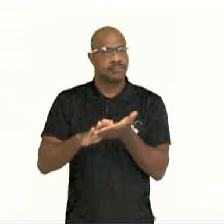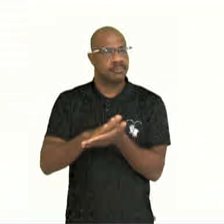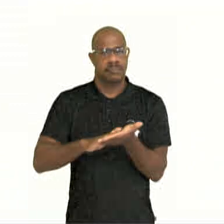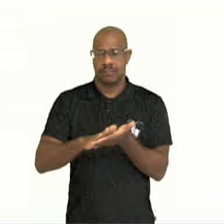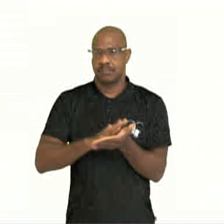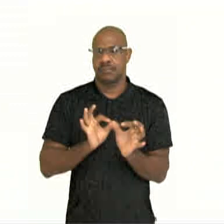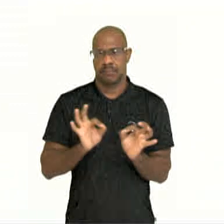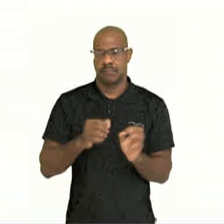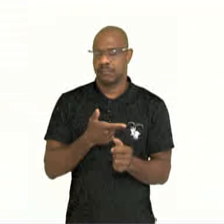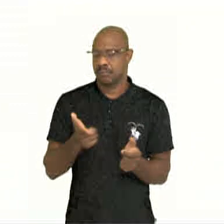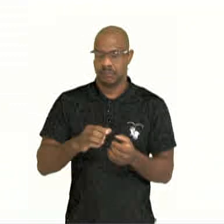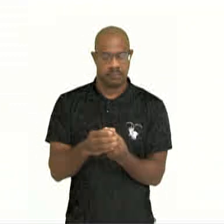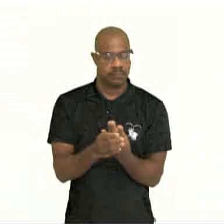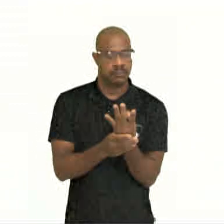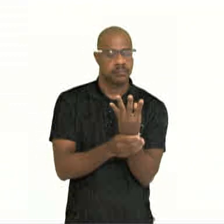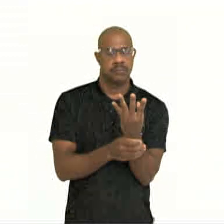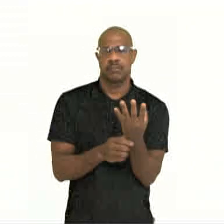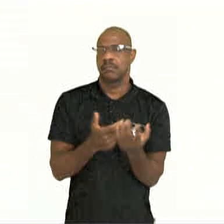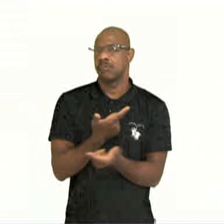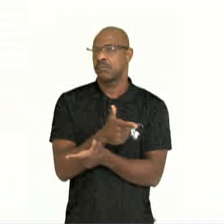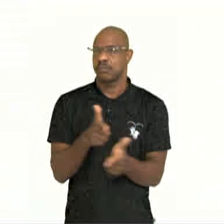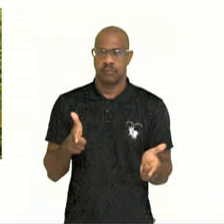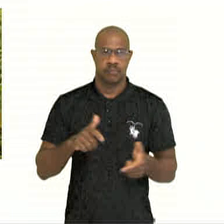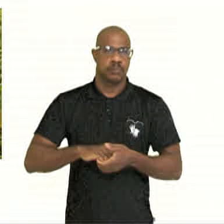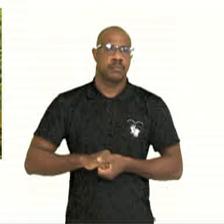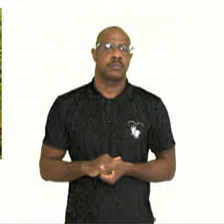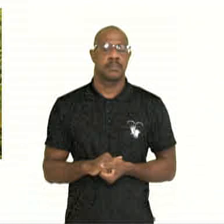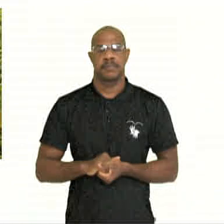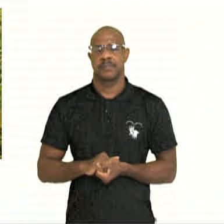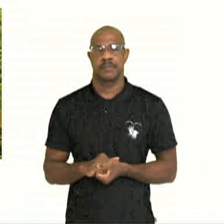novo pé de samambaia, que é um esporófito, certo?